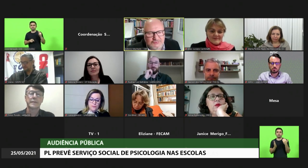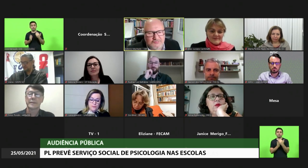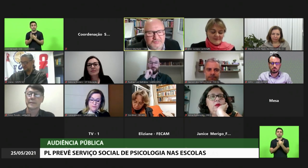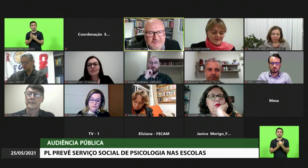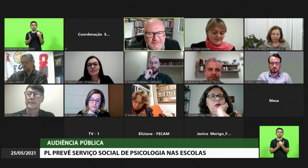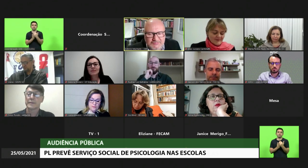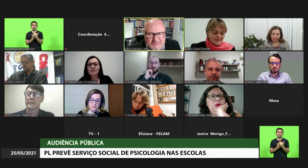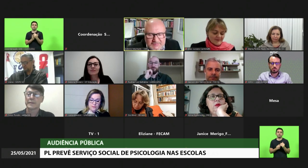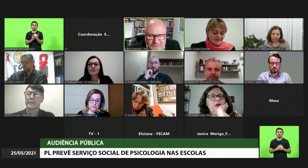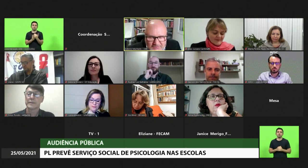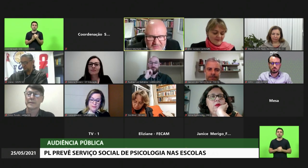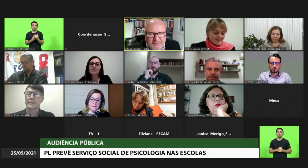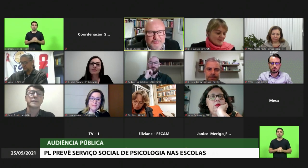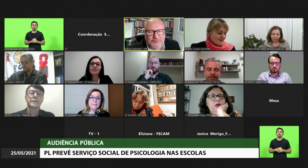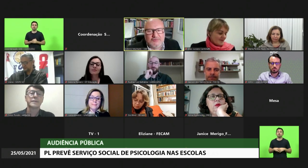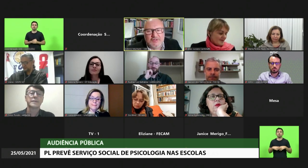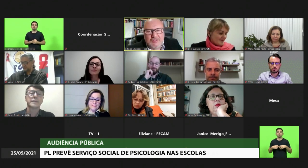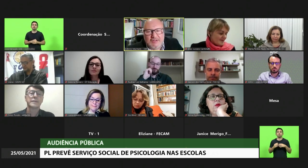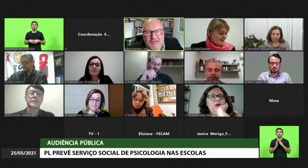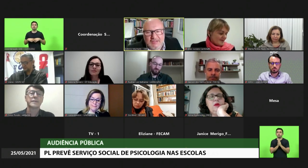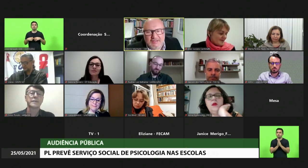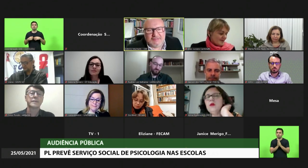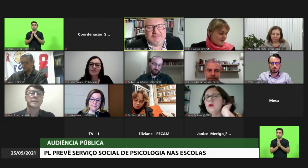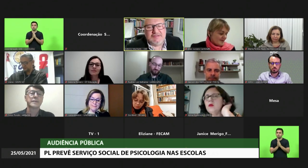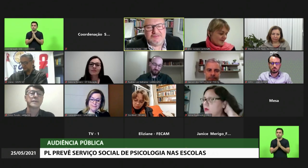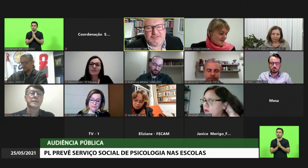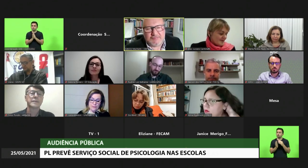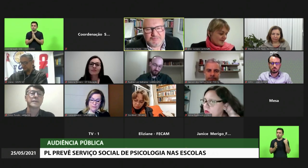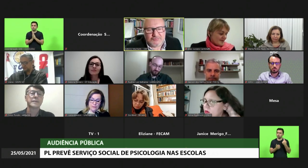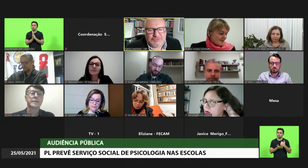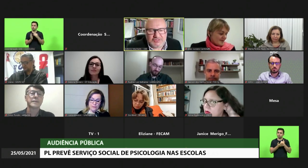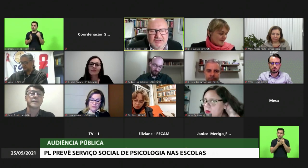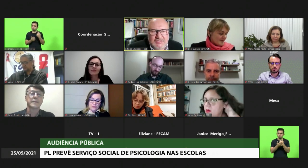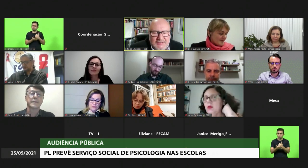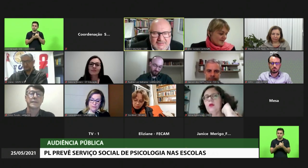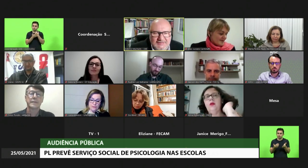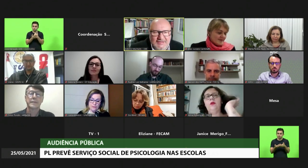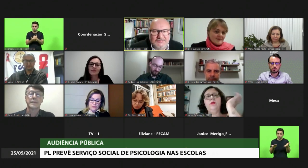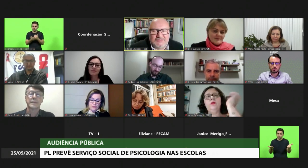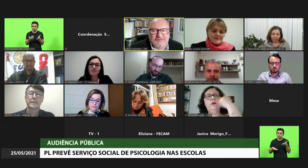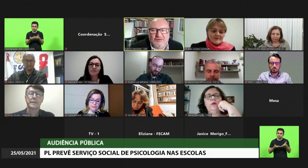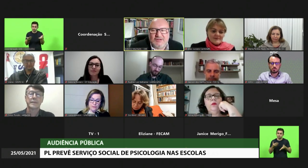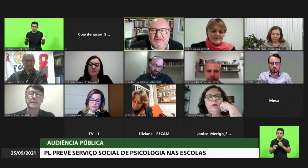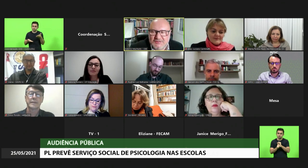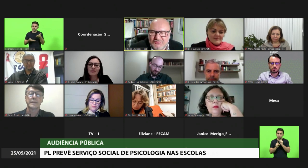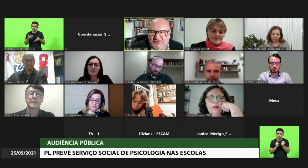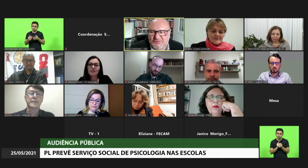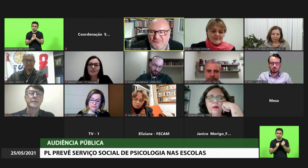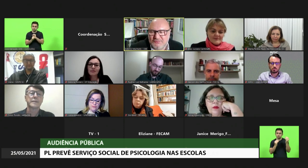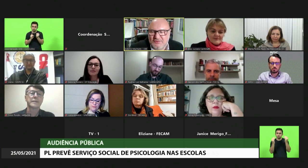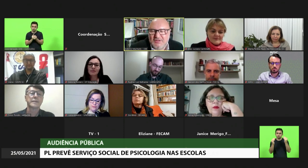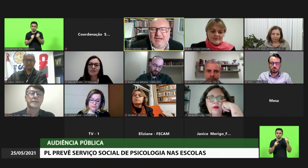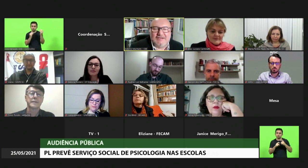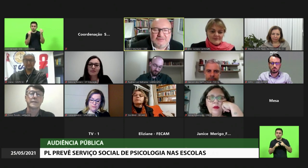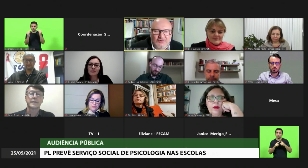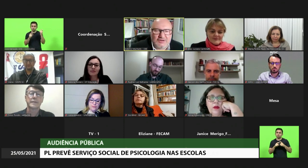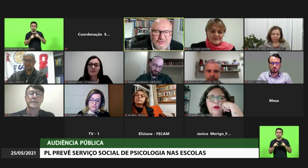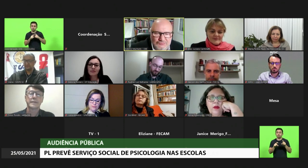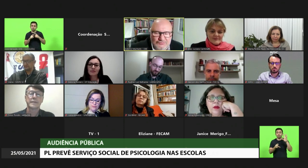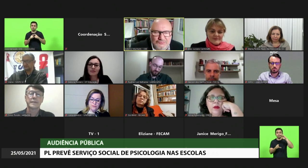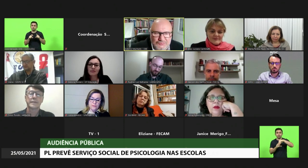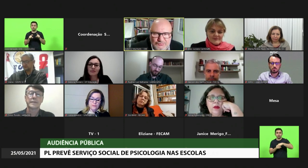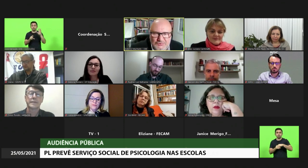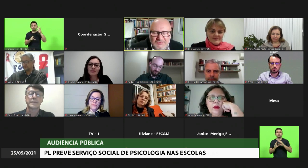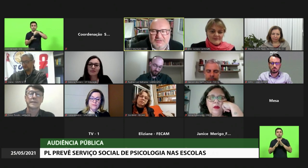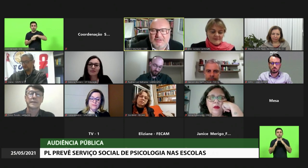contem conosco, precisamos dar um grande apoio à assistência social e à psicologia dentro da escola e, sobretudo, a